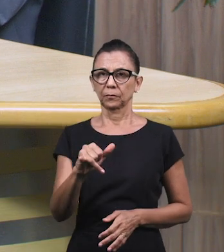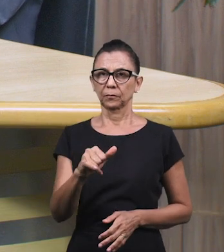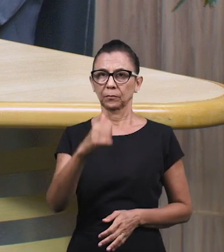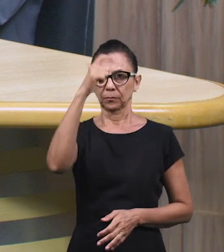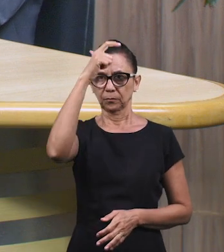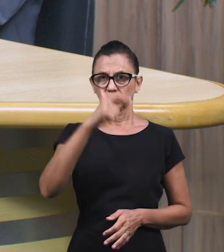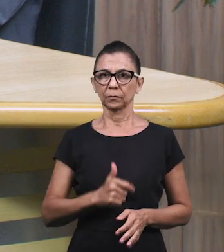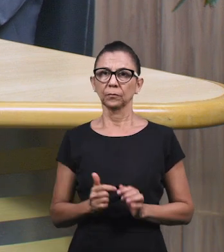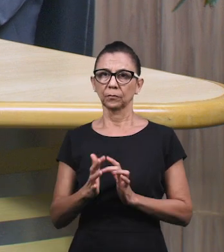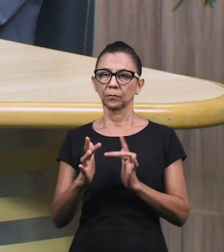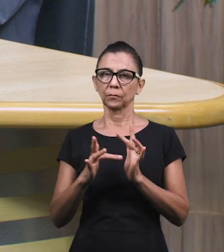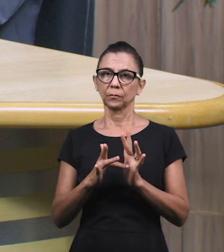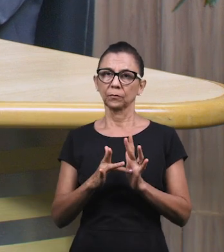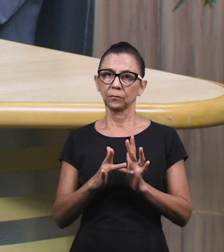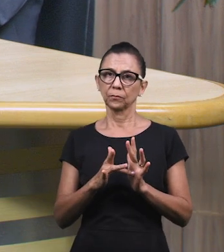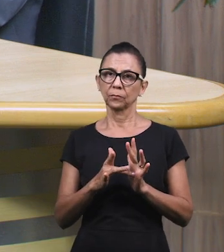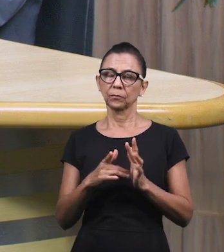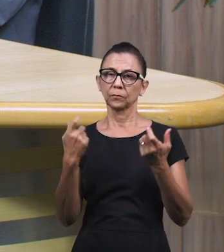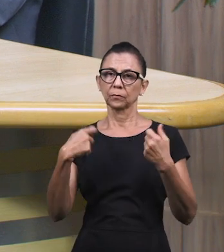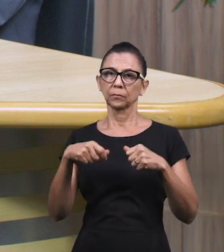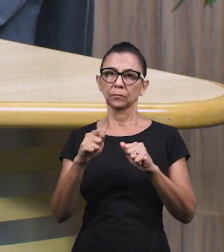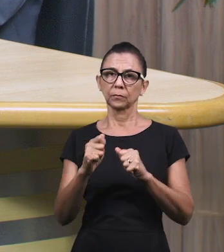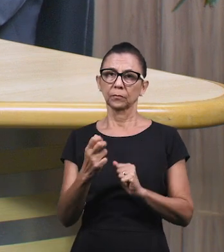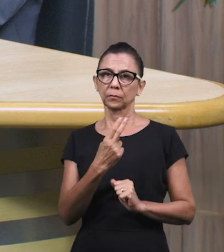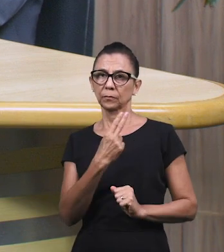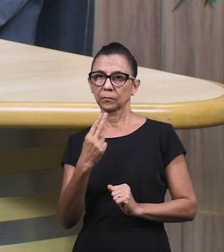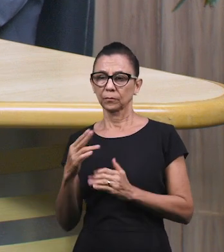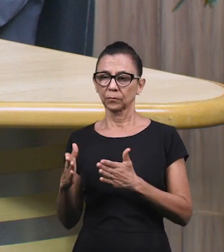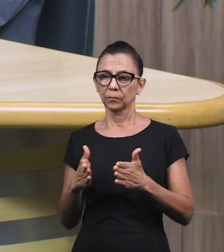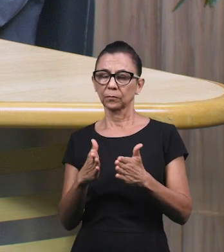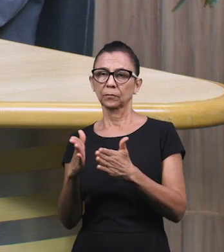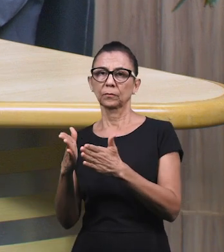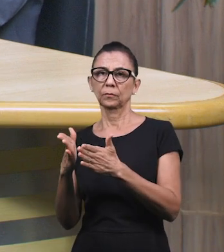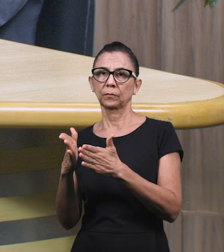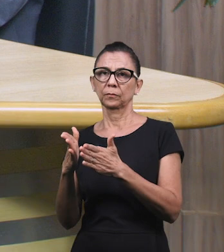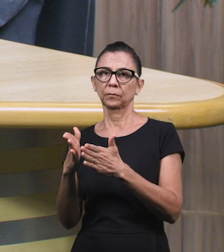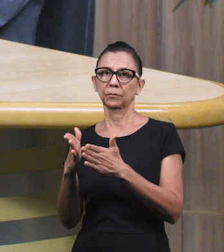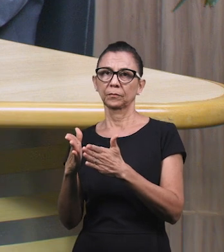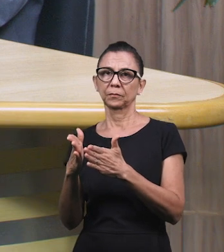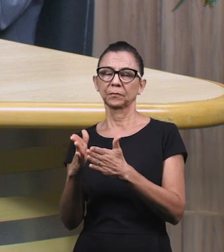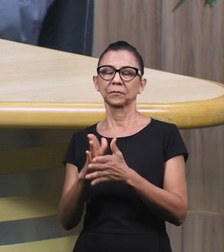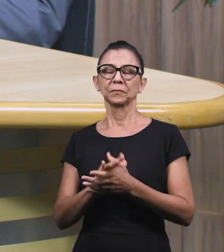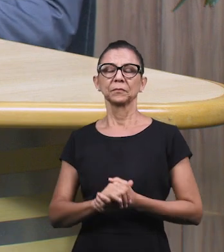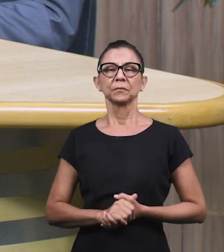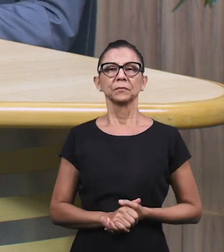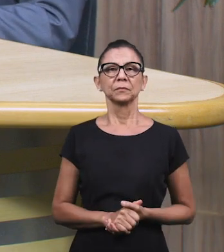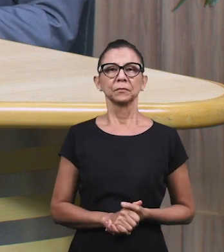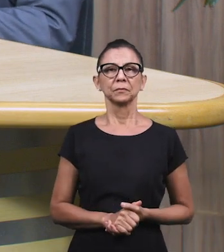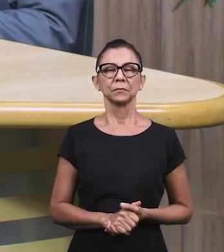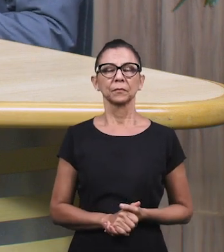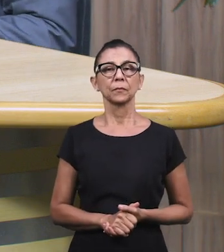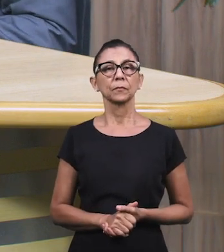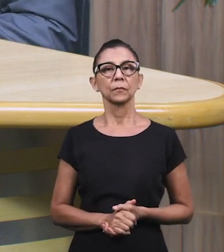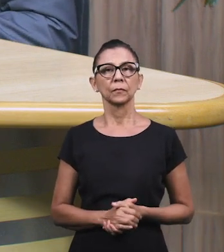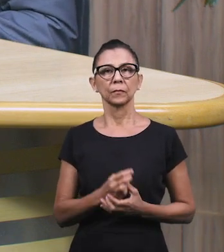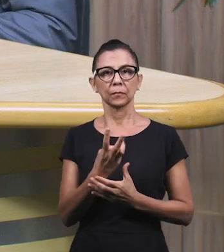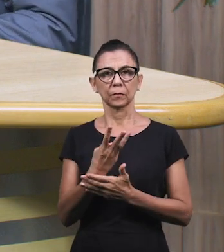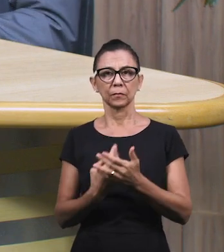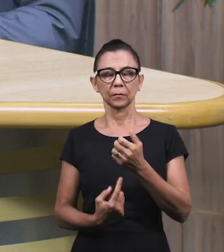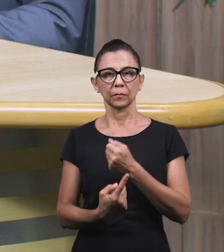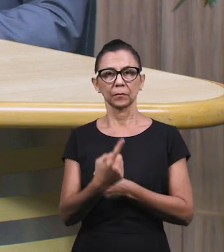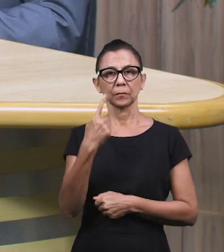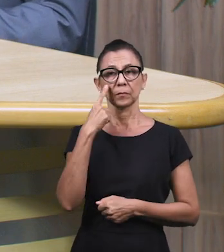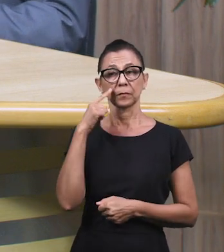caminhar na presença dele sem essa bênção? E outra coisa também na Trindade da